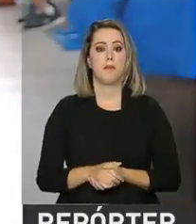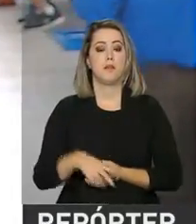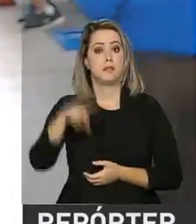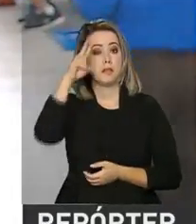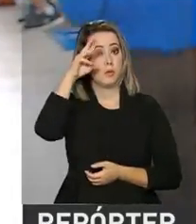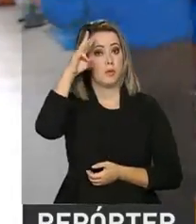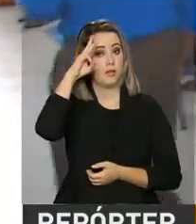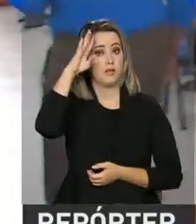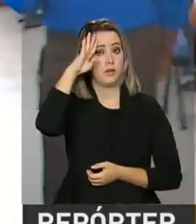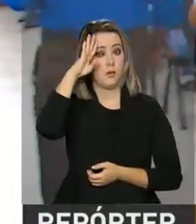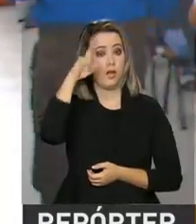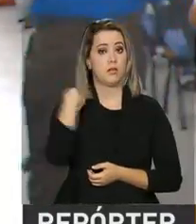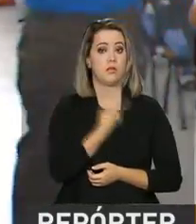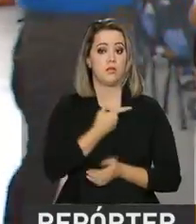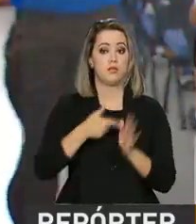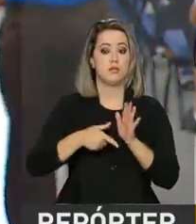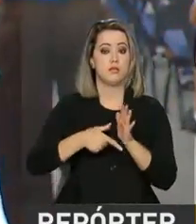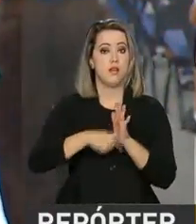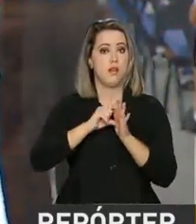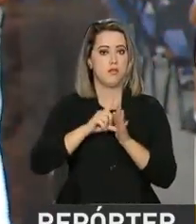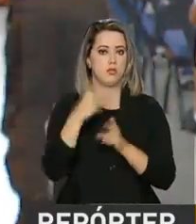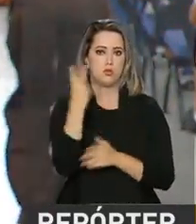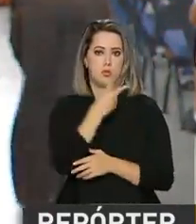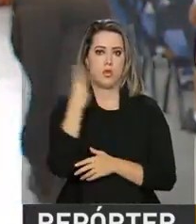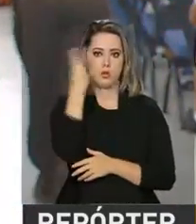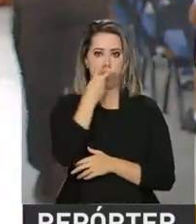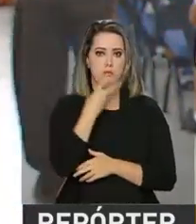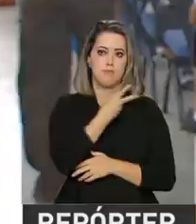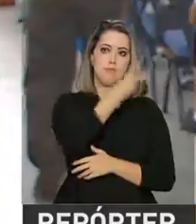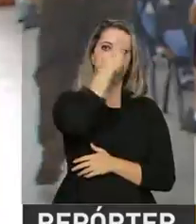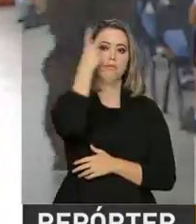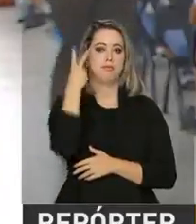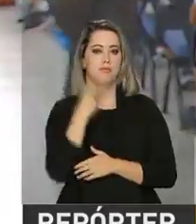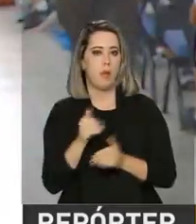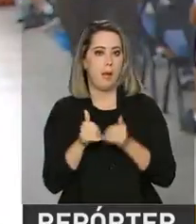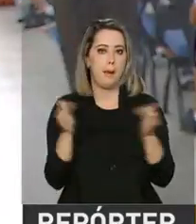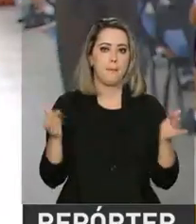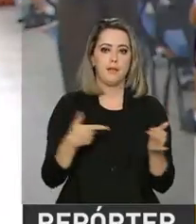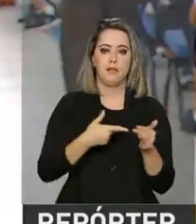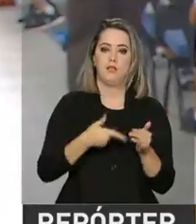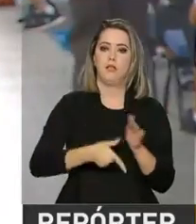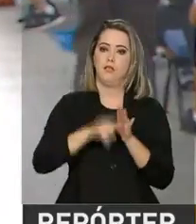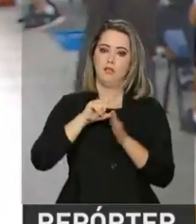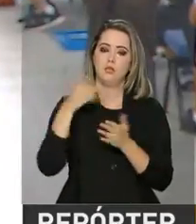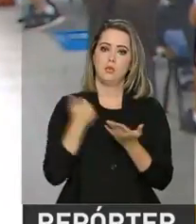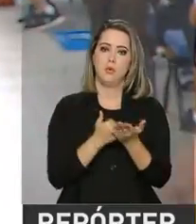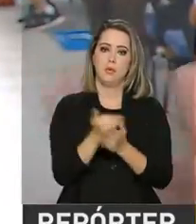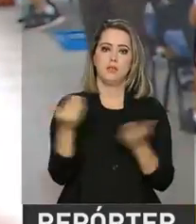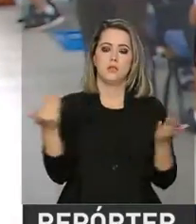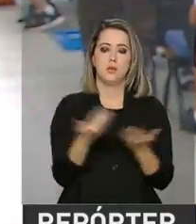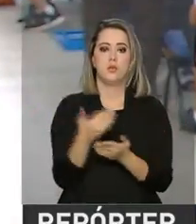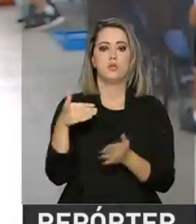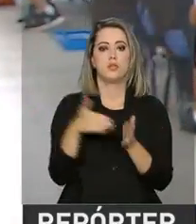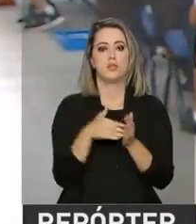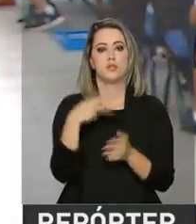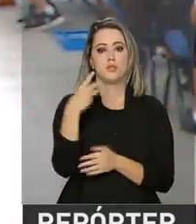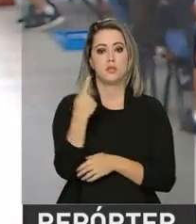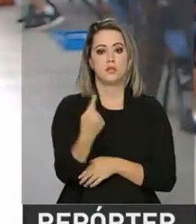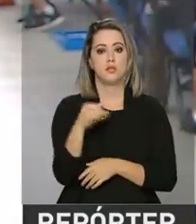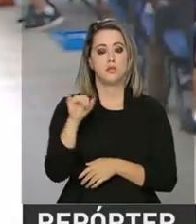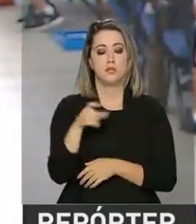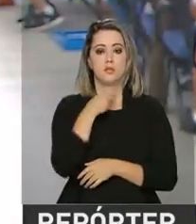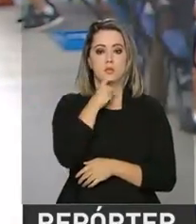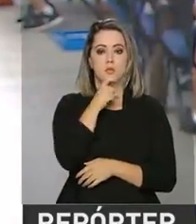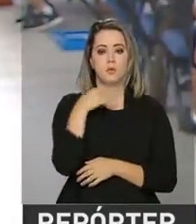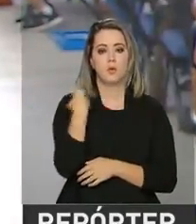e quarta agora nós vamos abrir com du horas de antecedência e o trabalhador pode vir com tranquilidade porque ele começa hoje essa fase podendo cá até dia 31 de julho